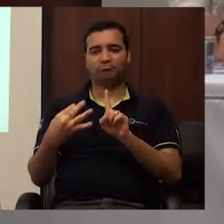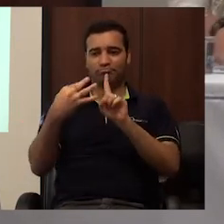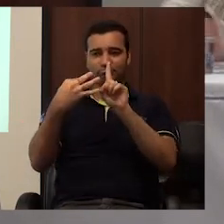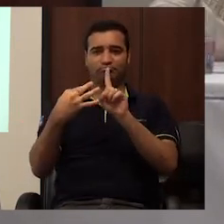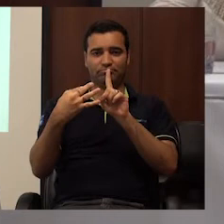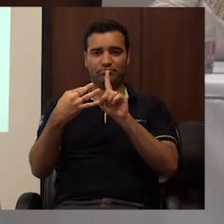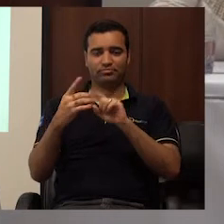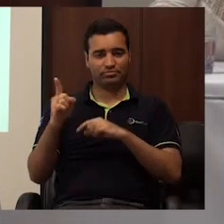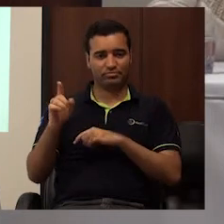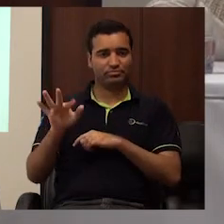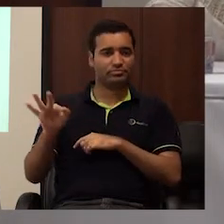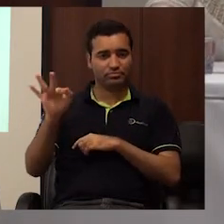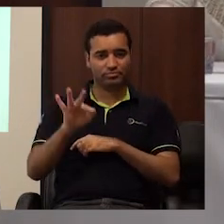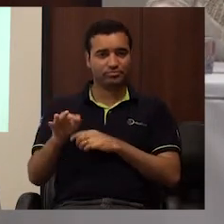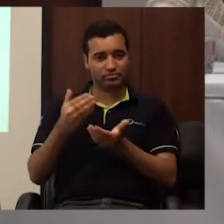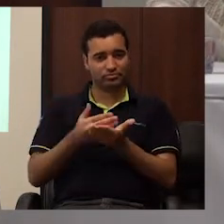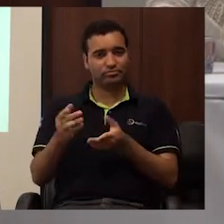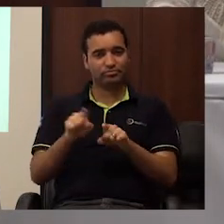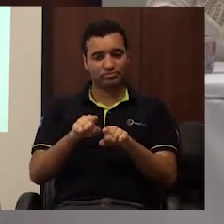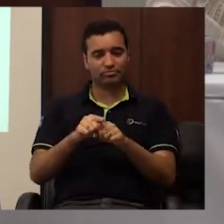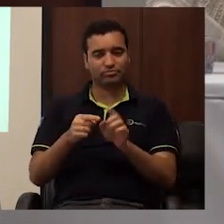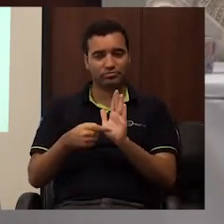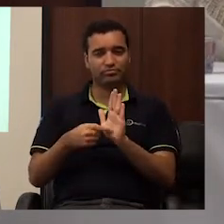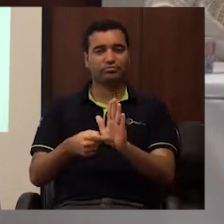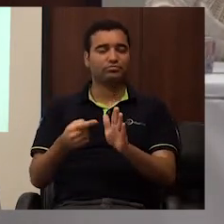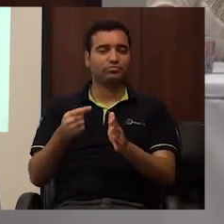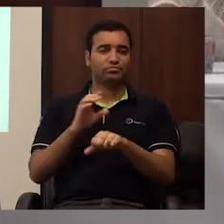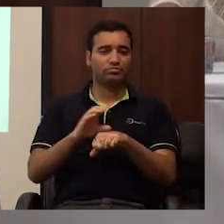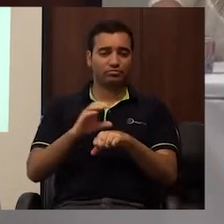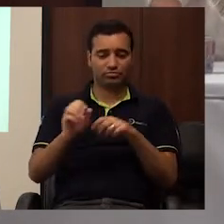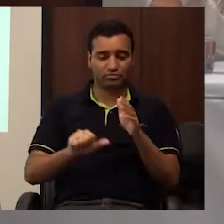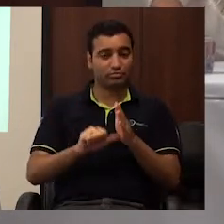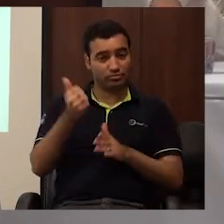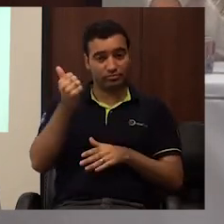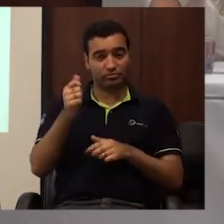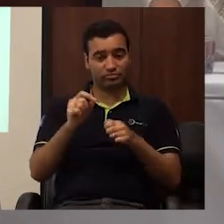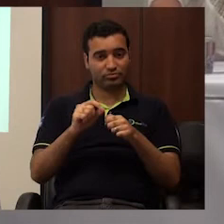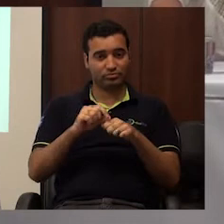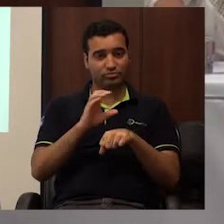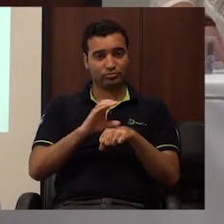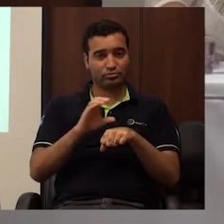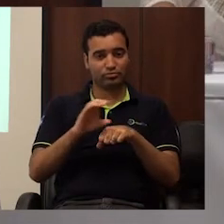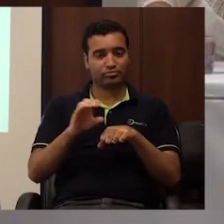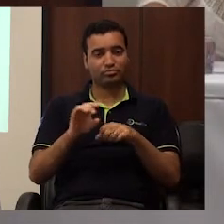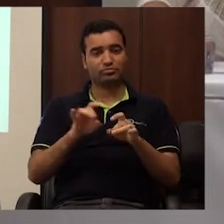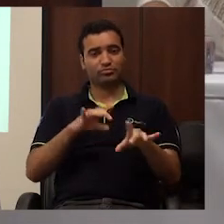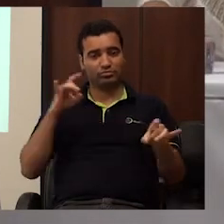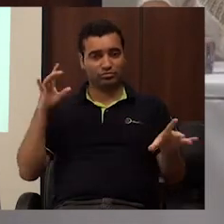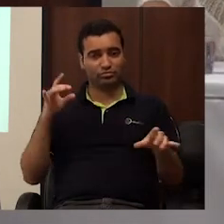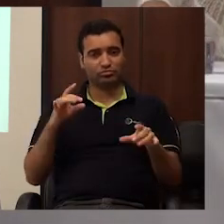A universidade começa também a oferecer cursos, no caso, a primeira universidade a oferecer curso de extensão, na